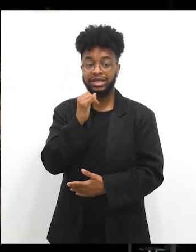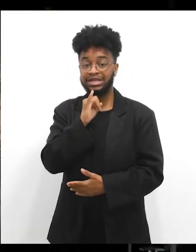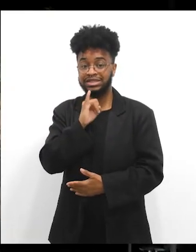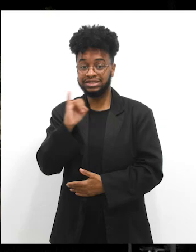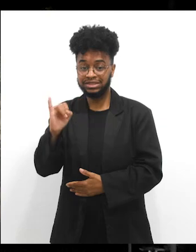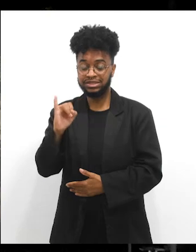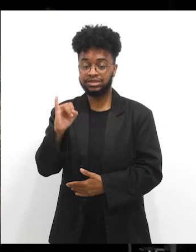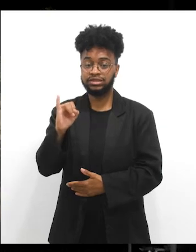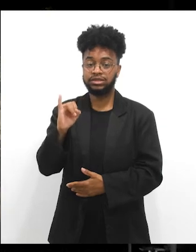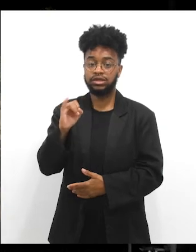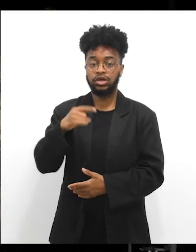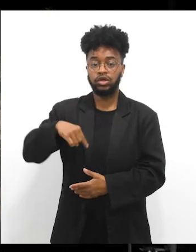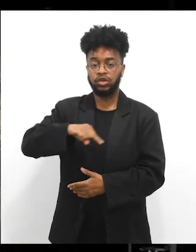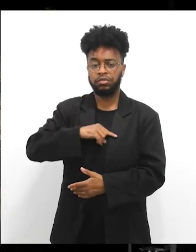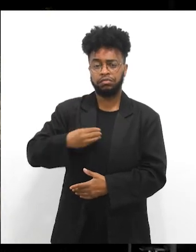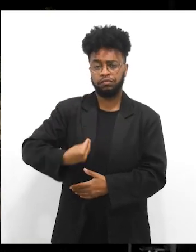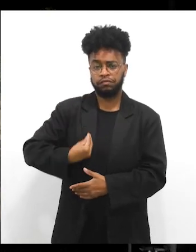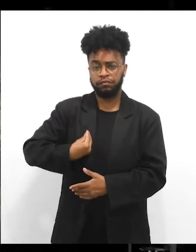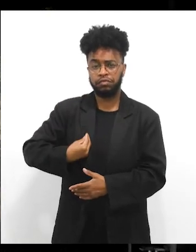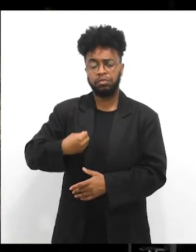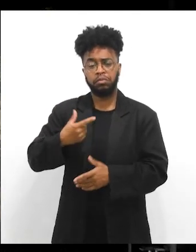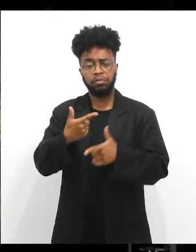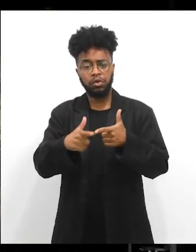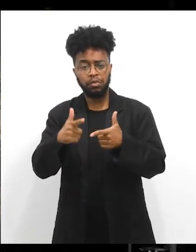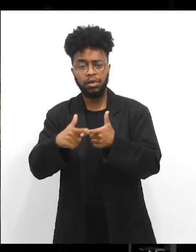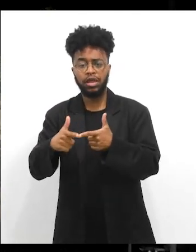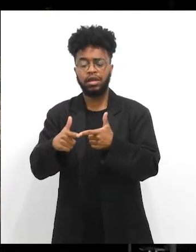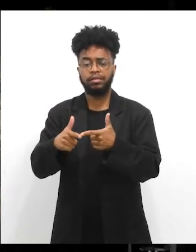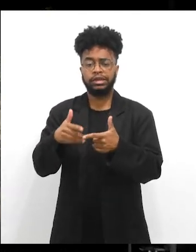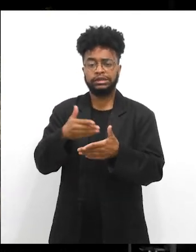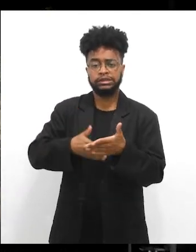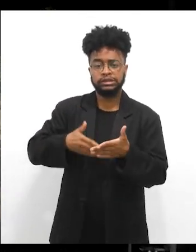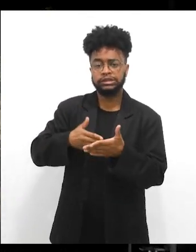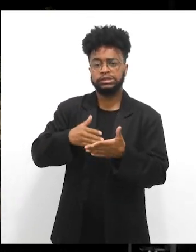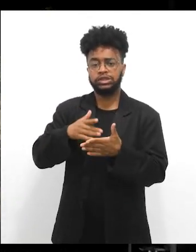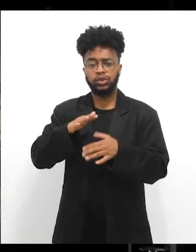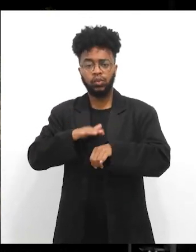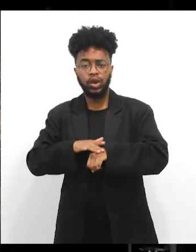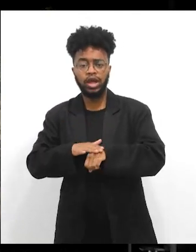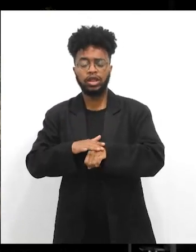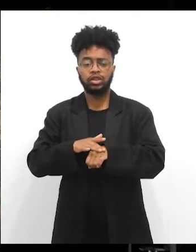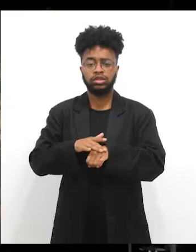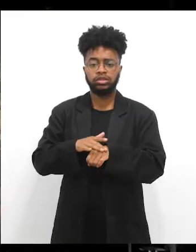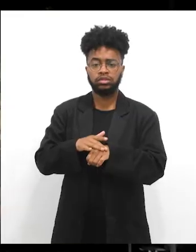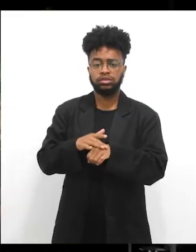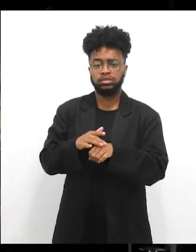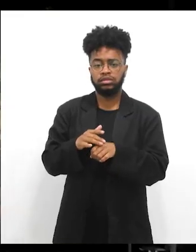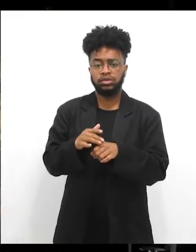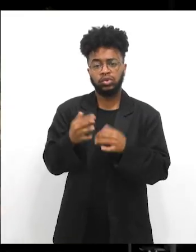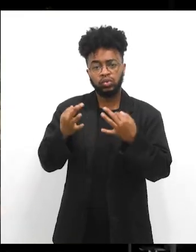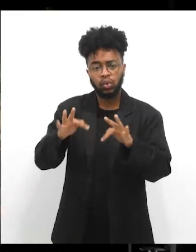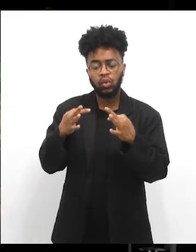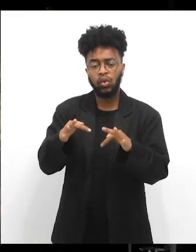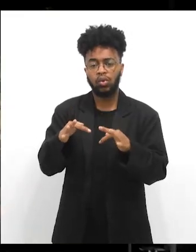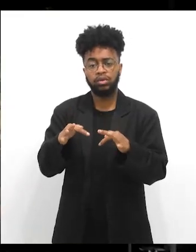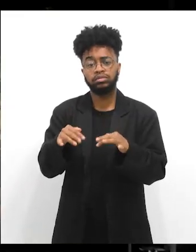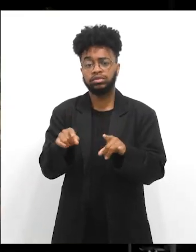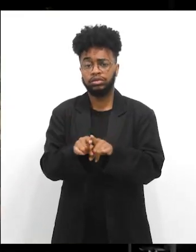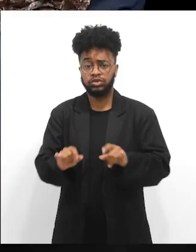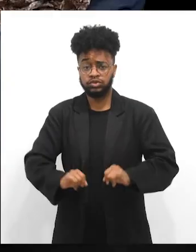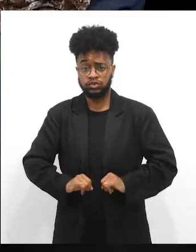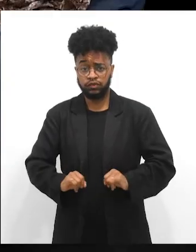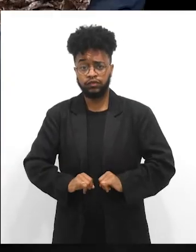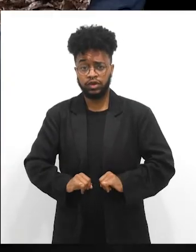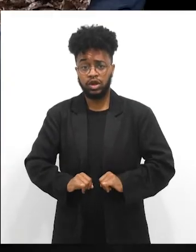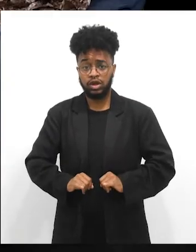que se a gente passa por problemas, aflições, doenças, dores, a dor é física